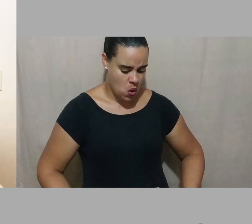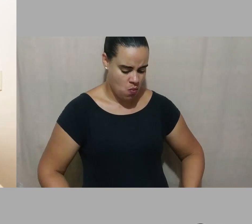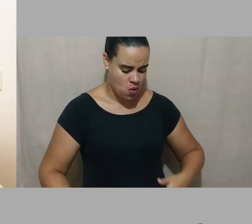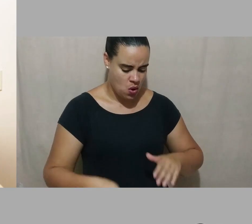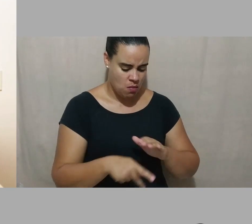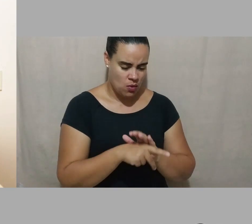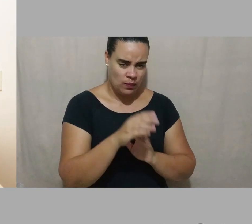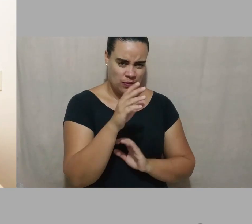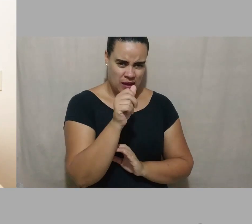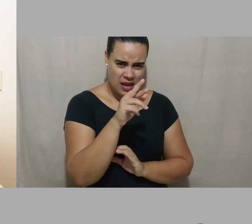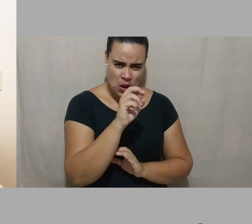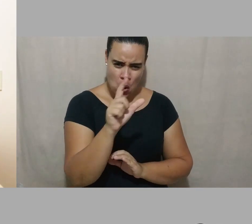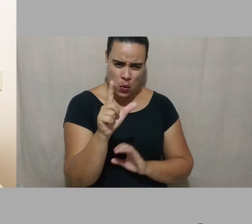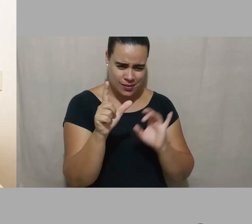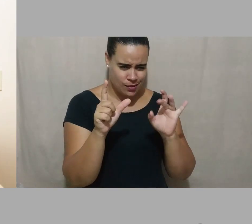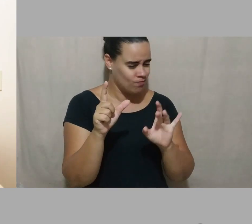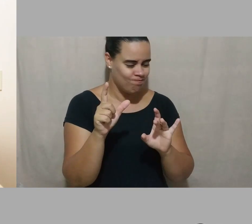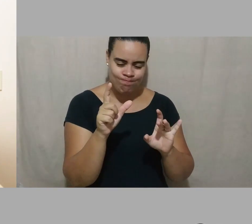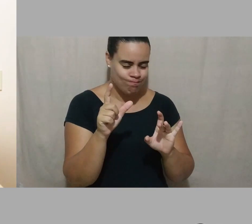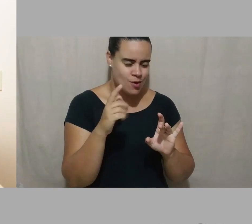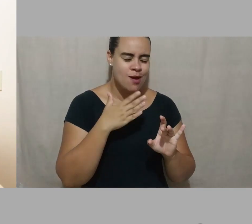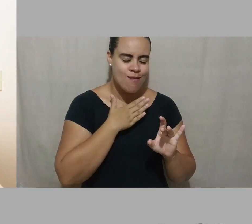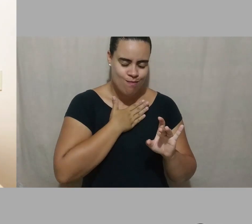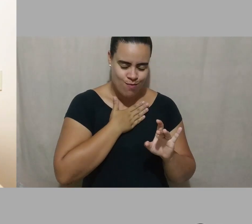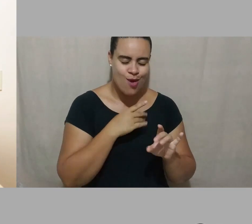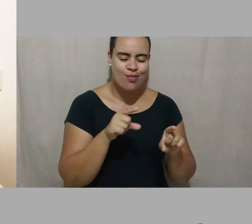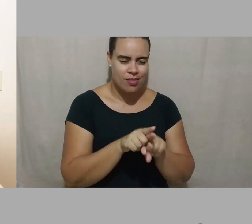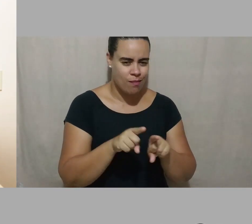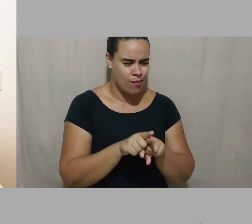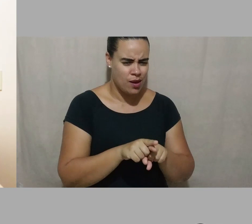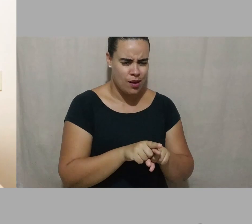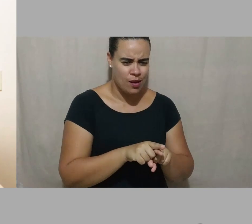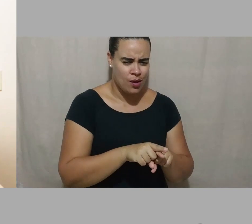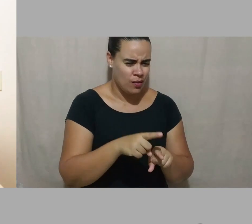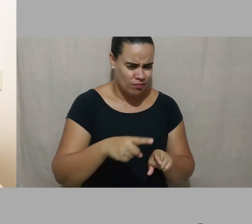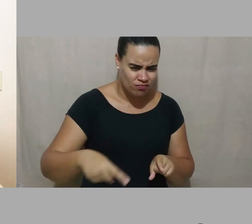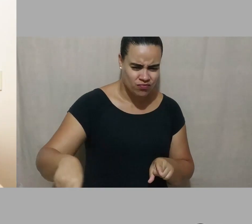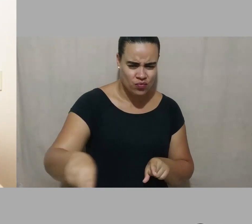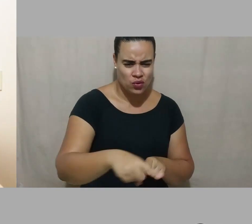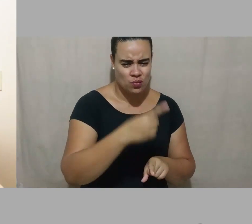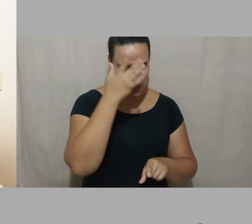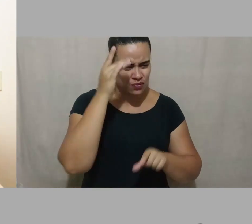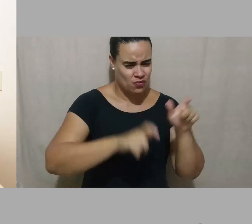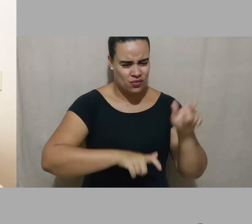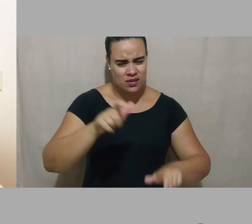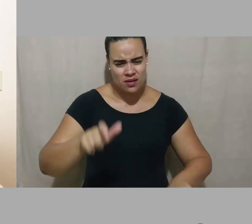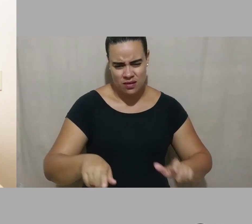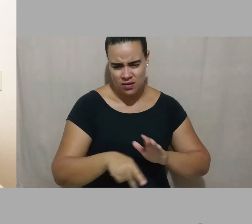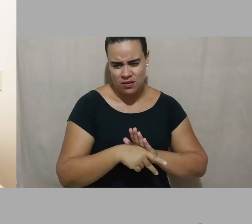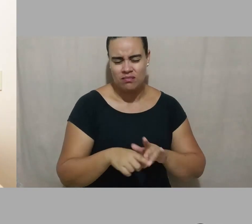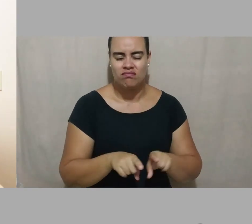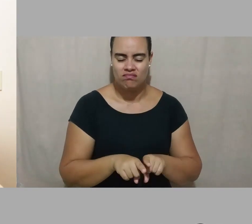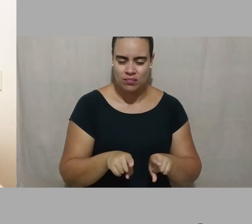pertencia apenas a Carol. Era meu e de dezenas de outras. A última pá de cal foi lançada